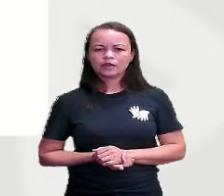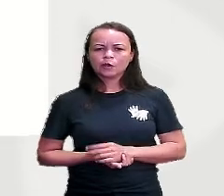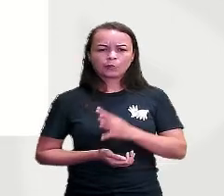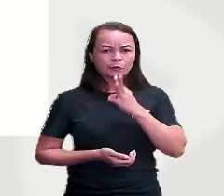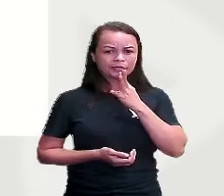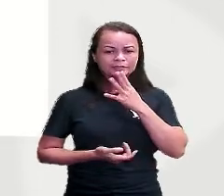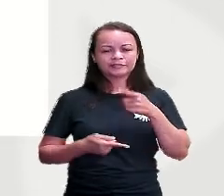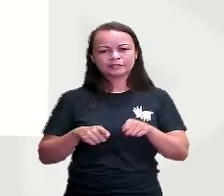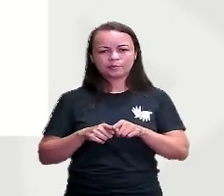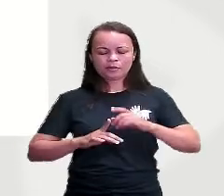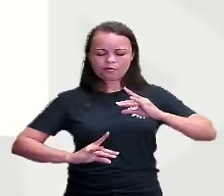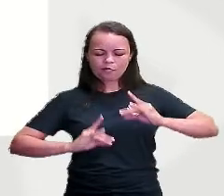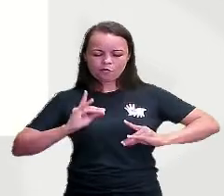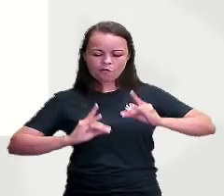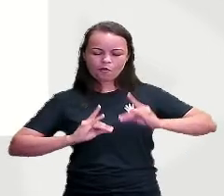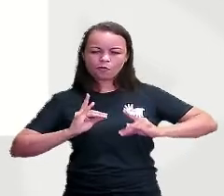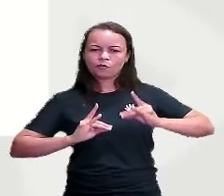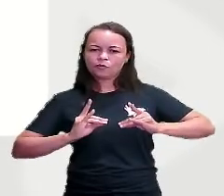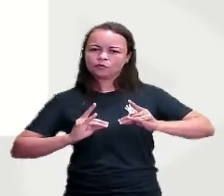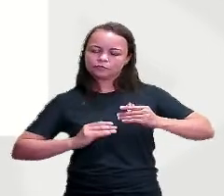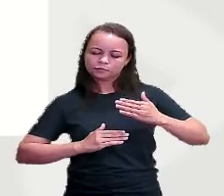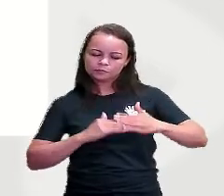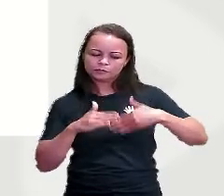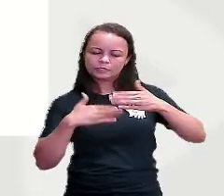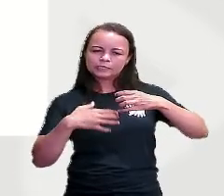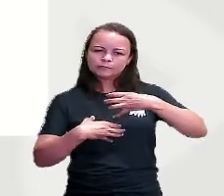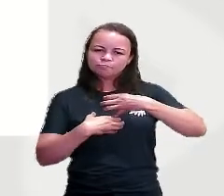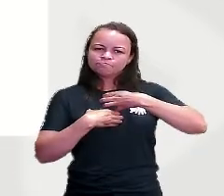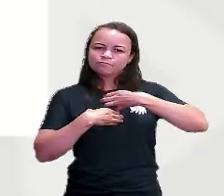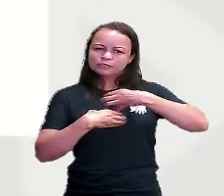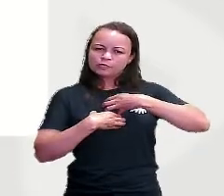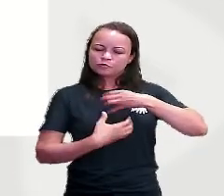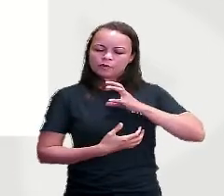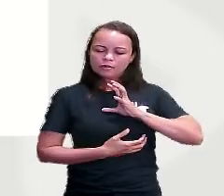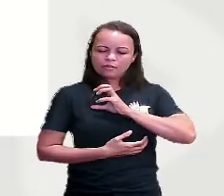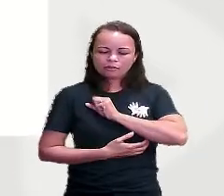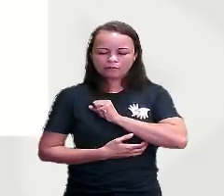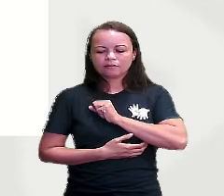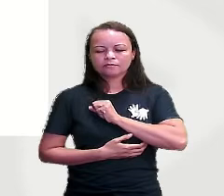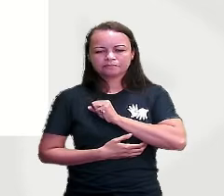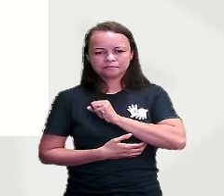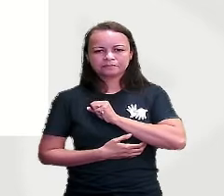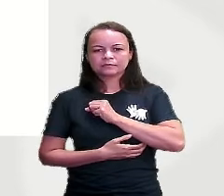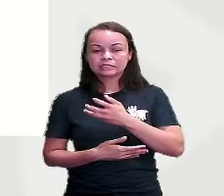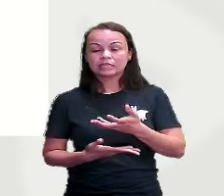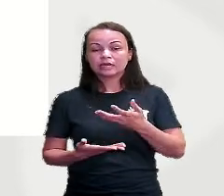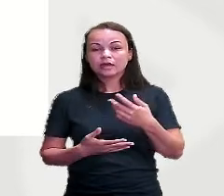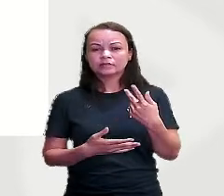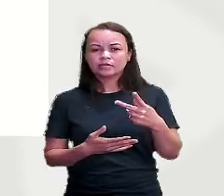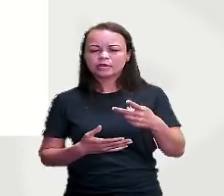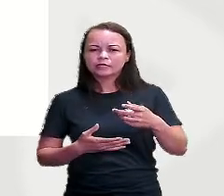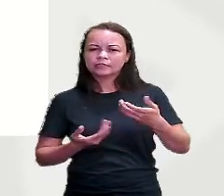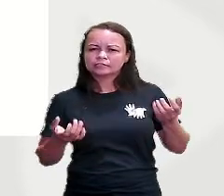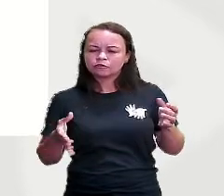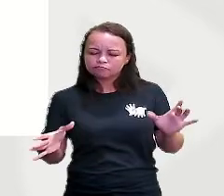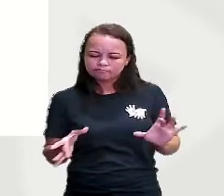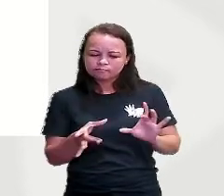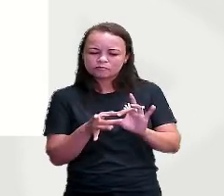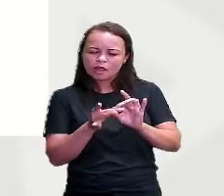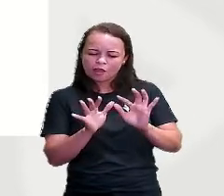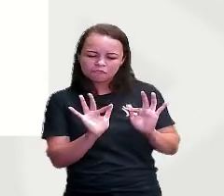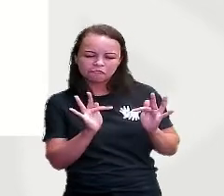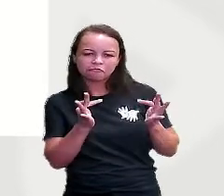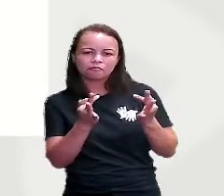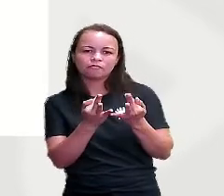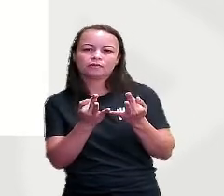conhecido também como hormônio que promove sentimentos de amor, a ligação materno-fetal, gente, a ligação familiar, o